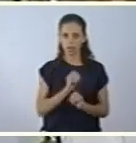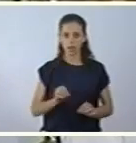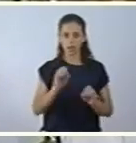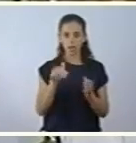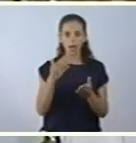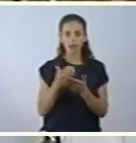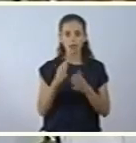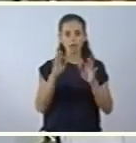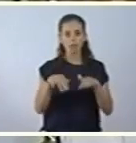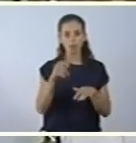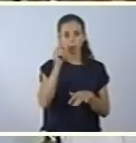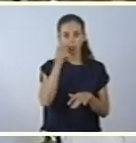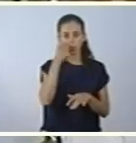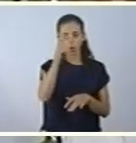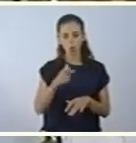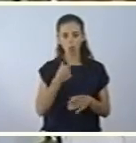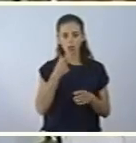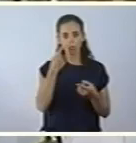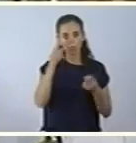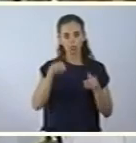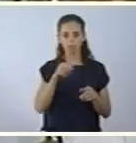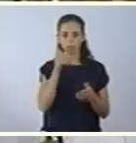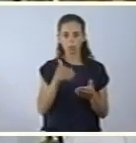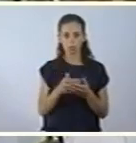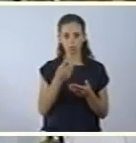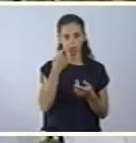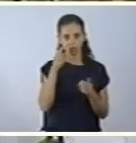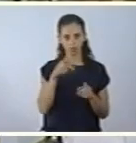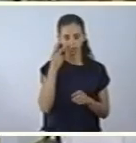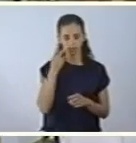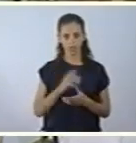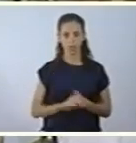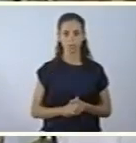o Filho do Homem ressuscitar dos mortos.